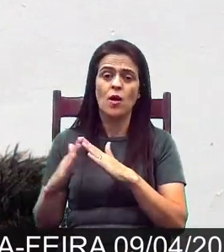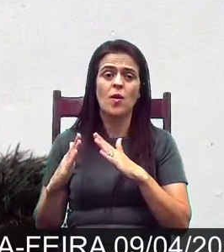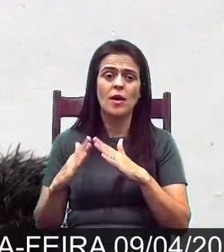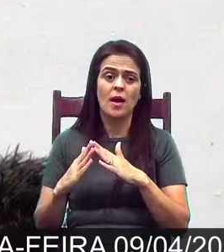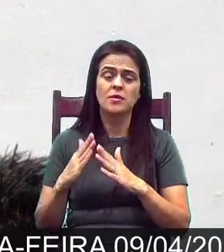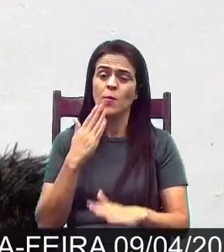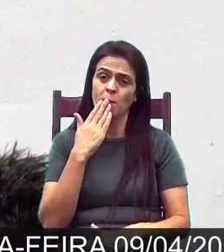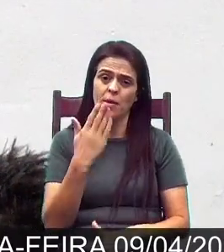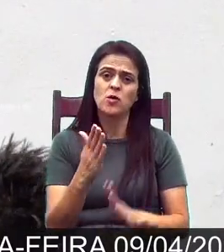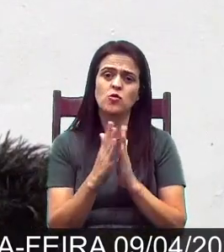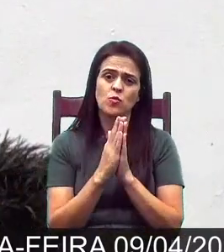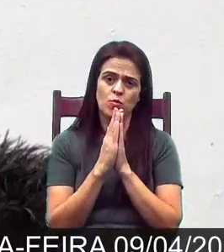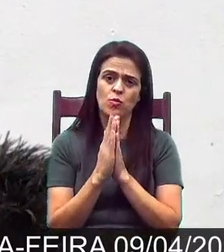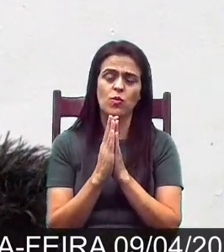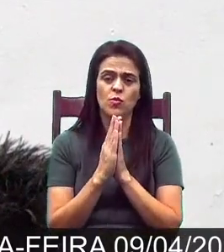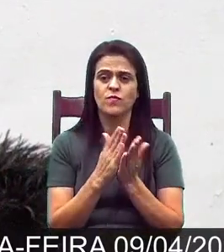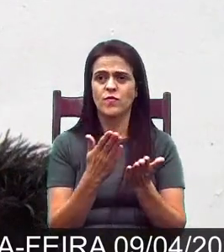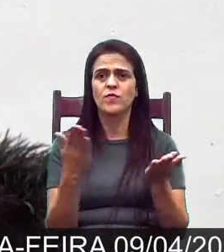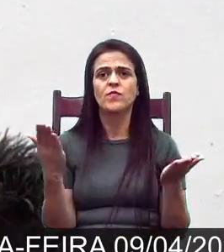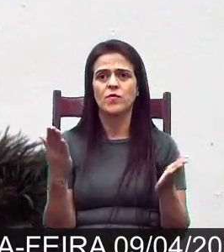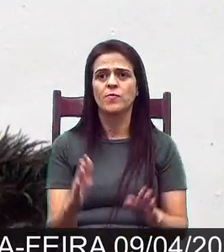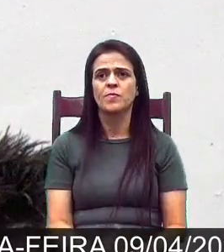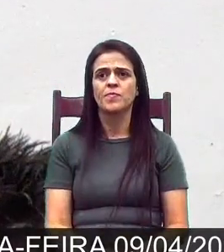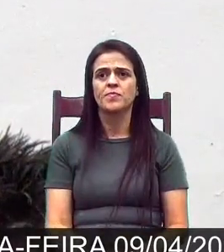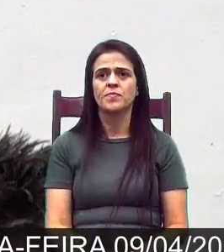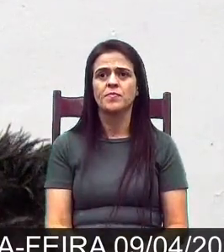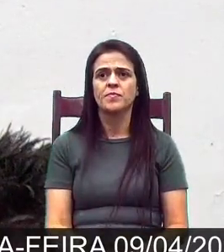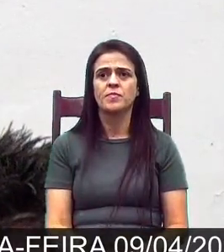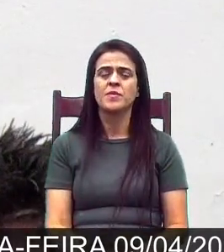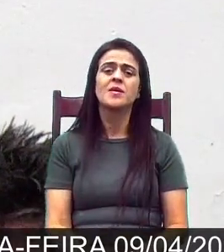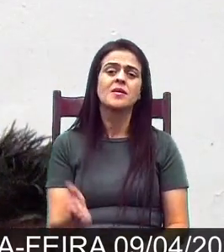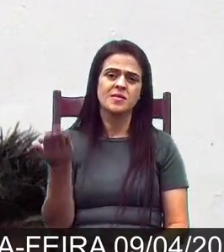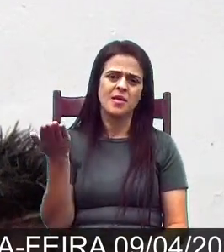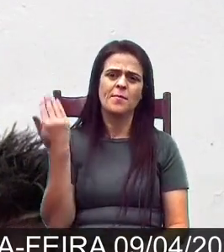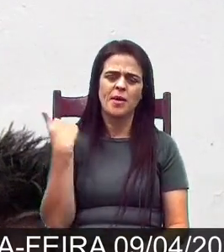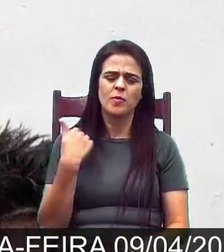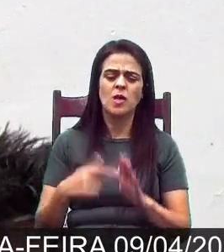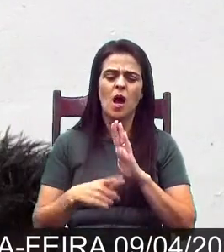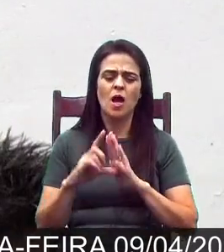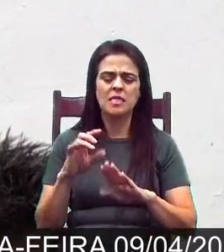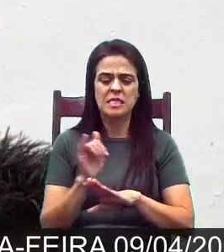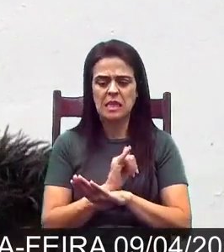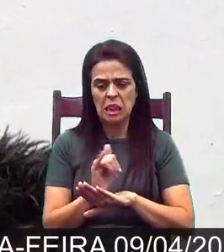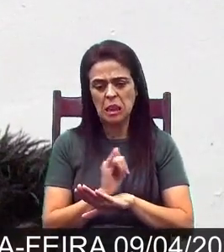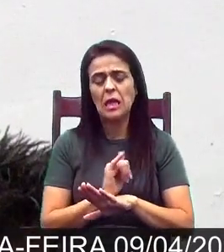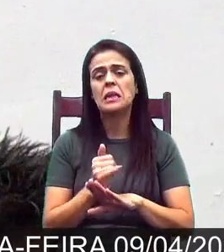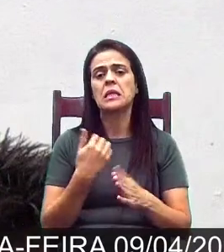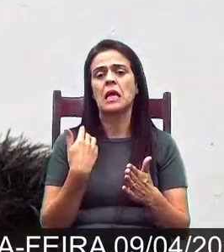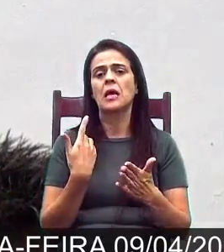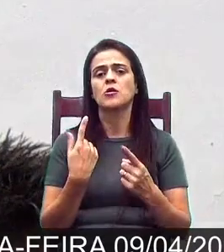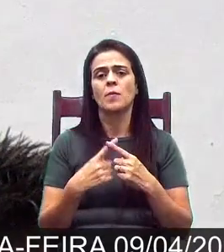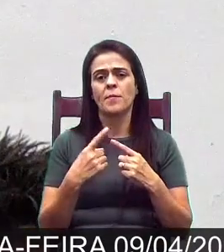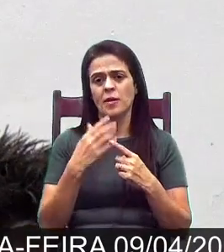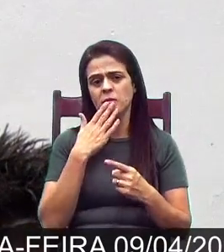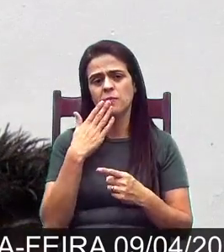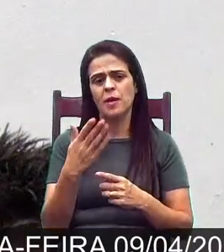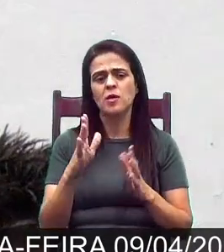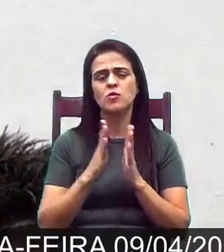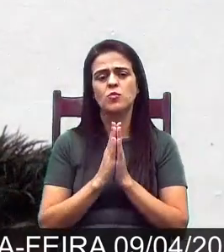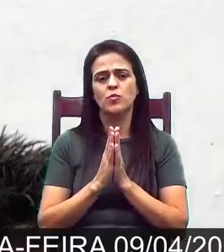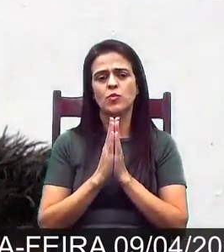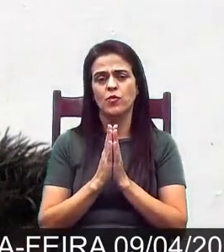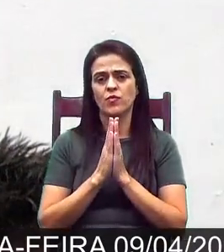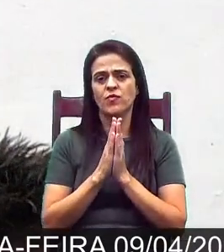Então, nós sabemos que tem que ser feito uns estudos aí para que isso possa acontecer, mas atendendo o pedido aí